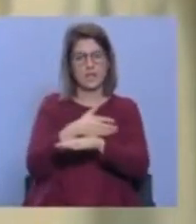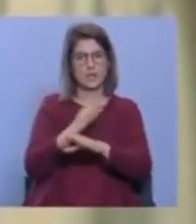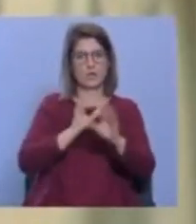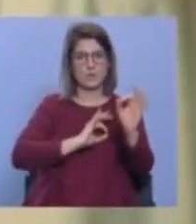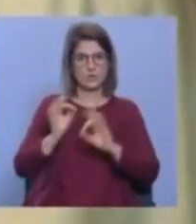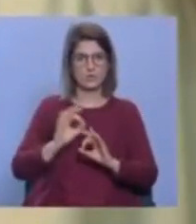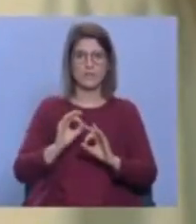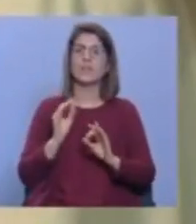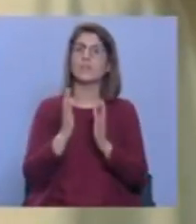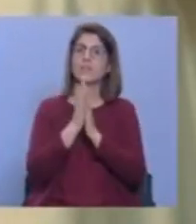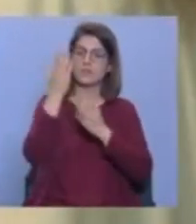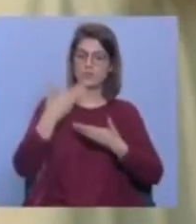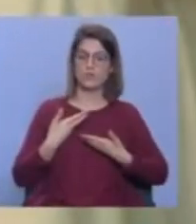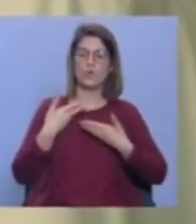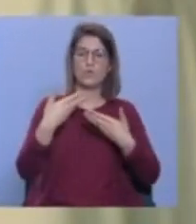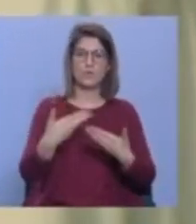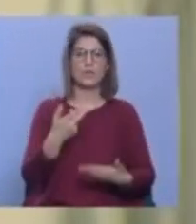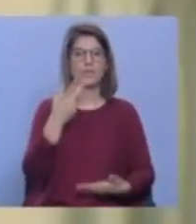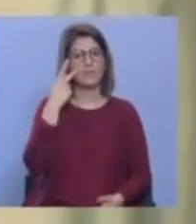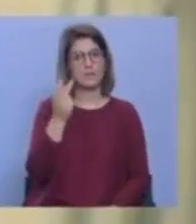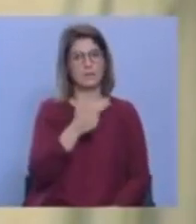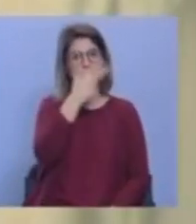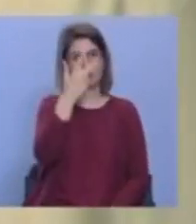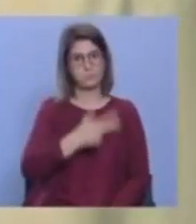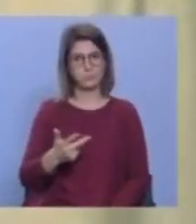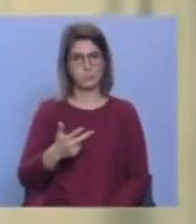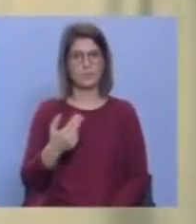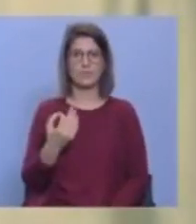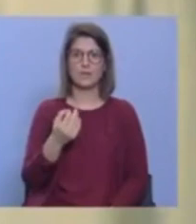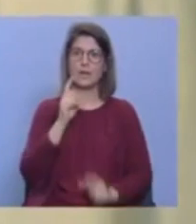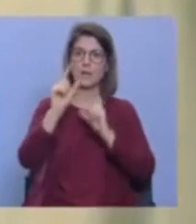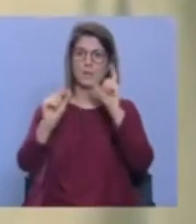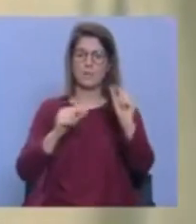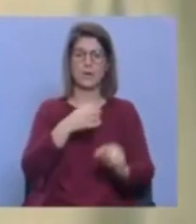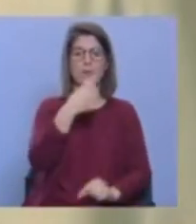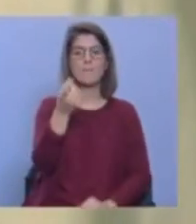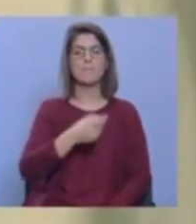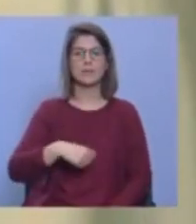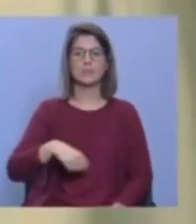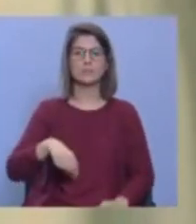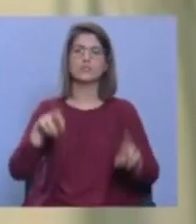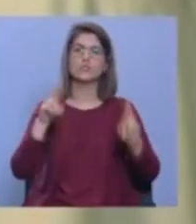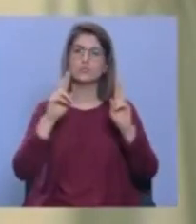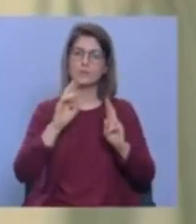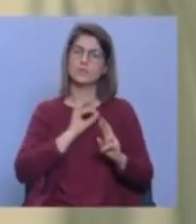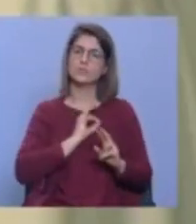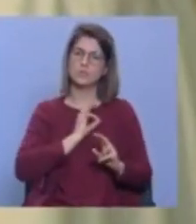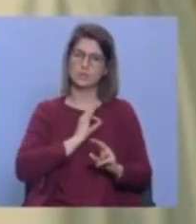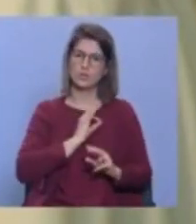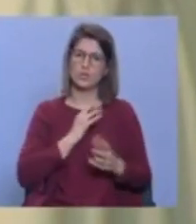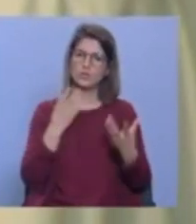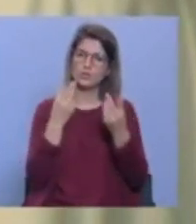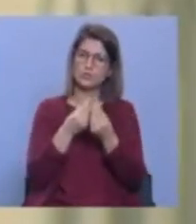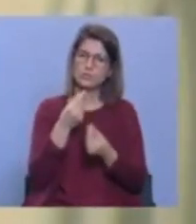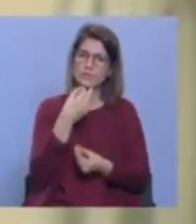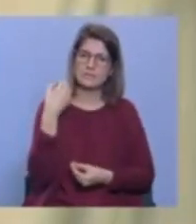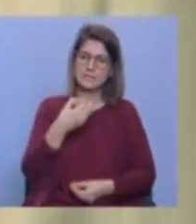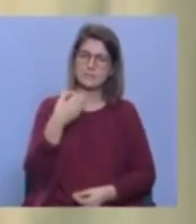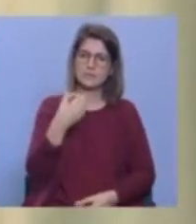Deus que nos convida à plenitude do nosso ser. Ide em paz, que o Senhor sempre vos